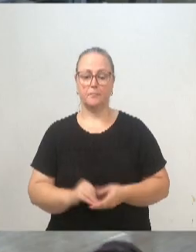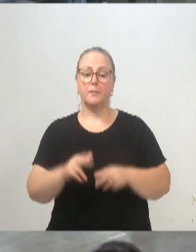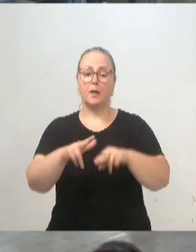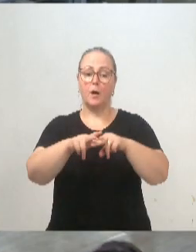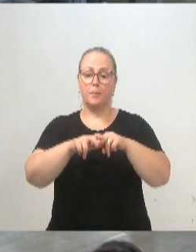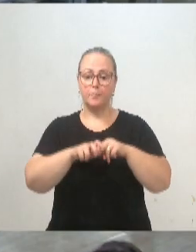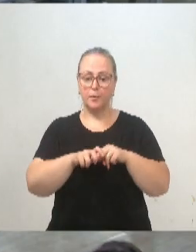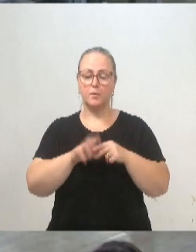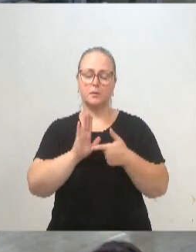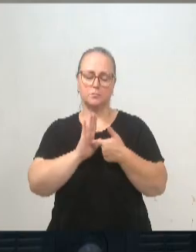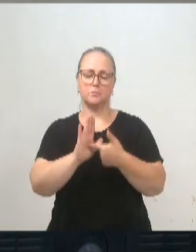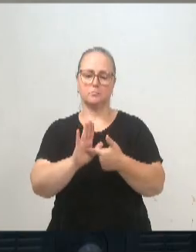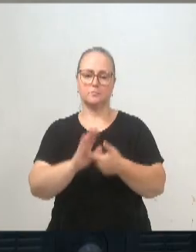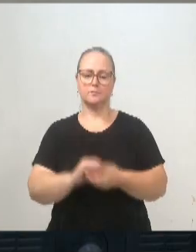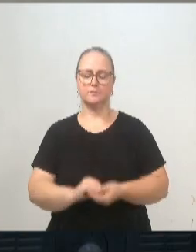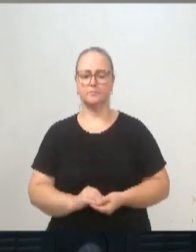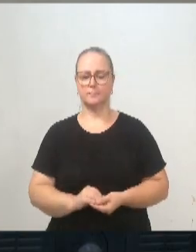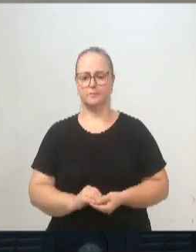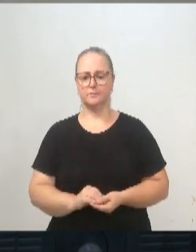eu lhe apresento.